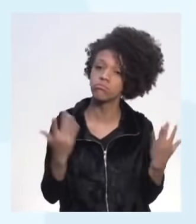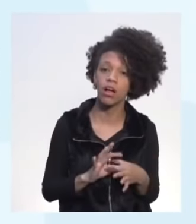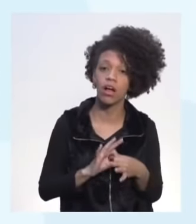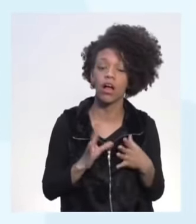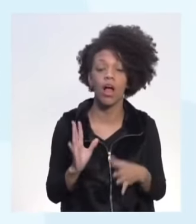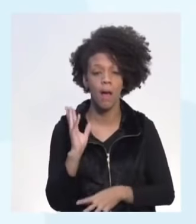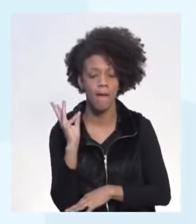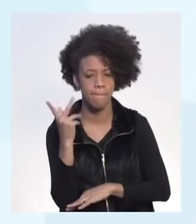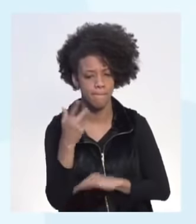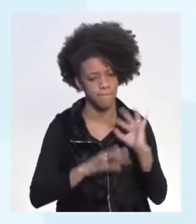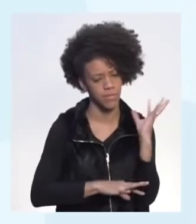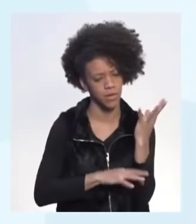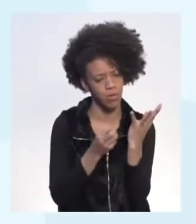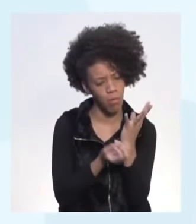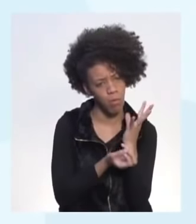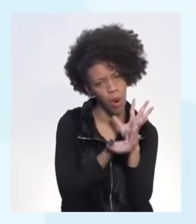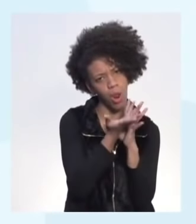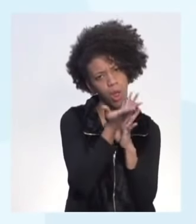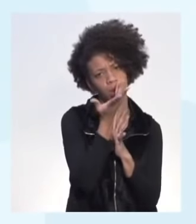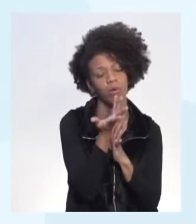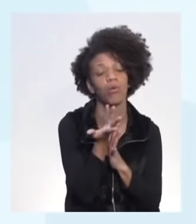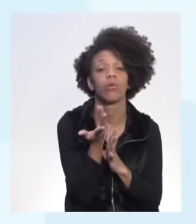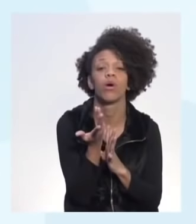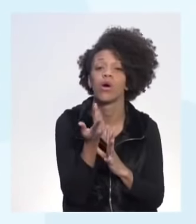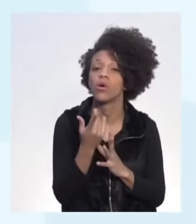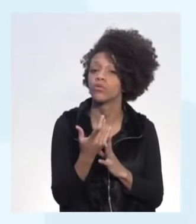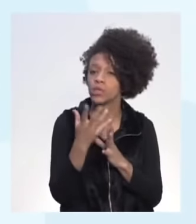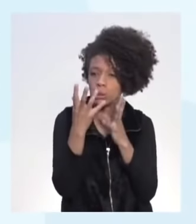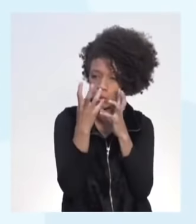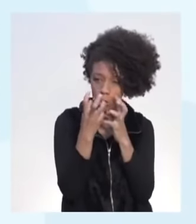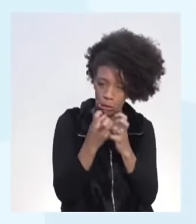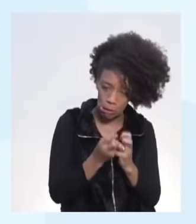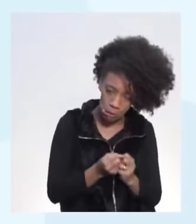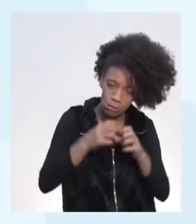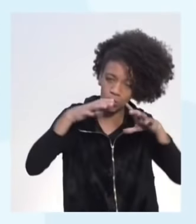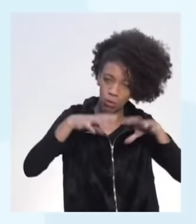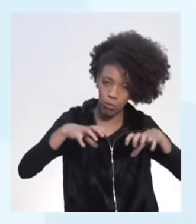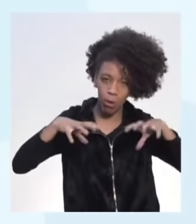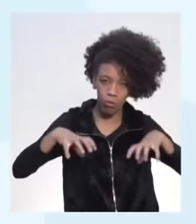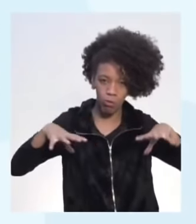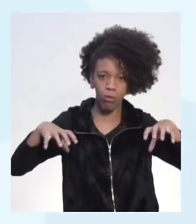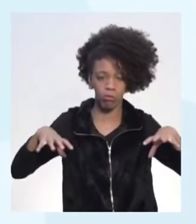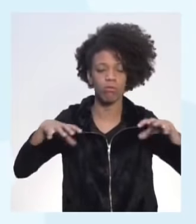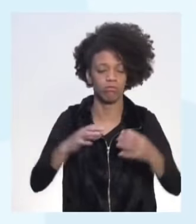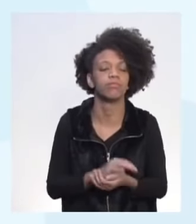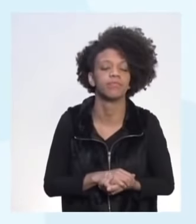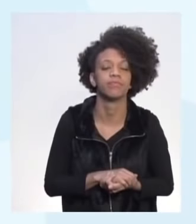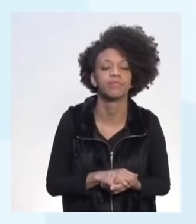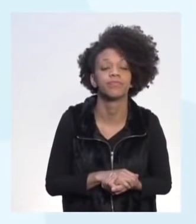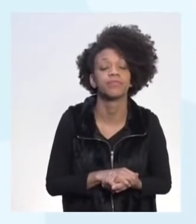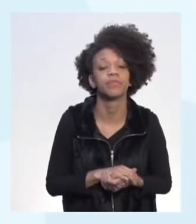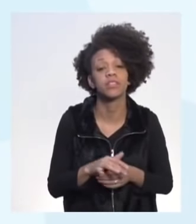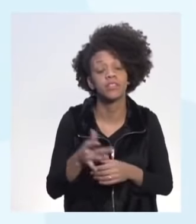Plantas voltaram a florescer, porque não estão absorvendo tanto dióxido de carbono emitido pelos veículos. Na Índia, milhares